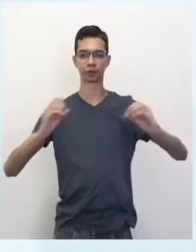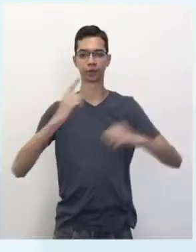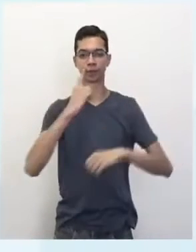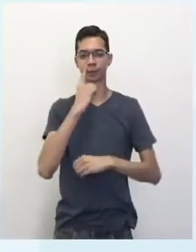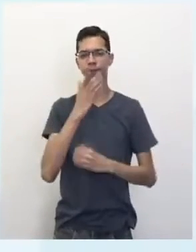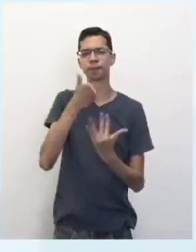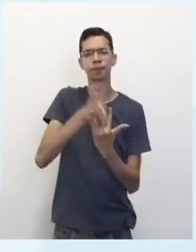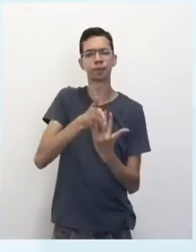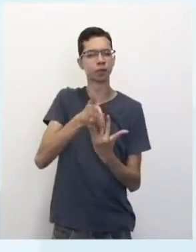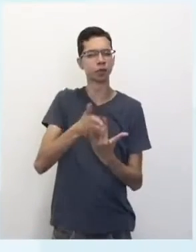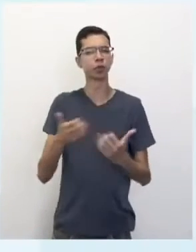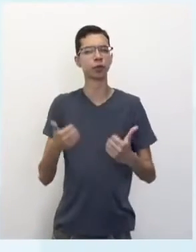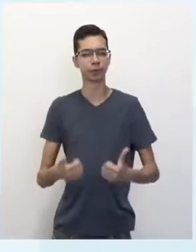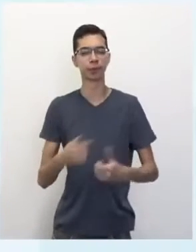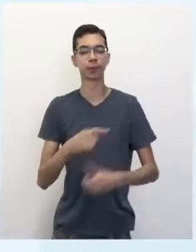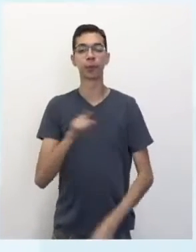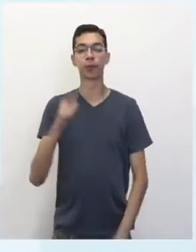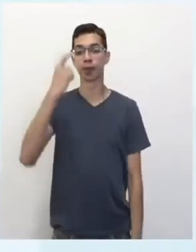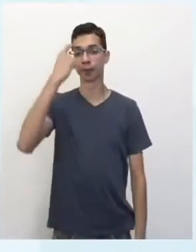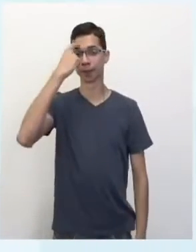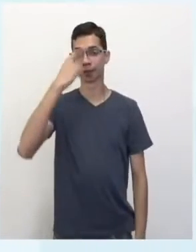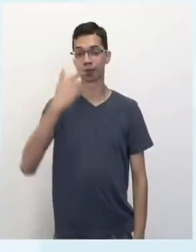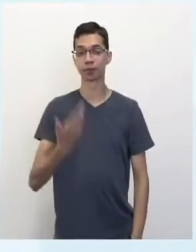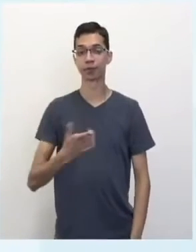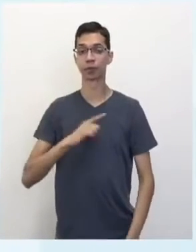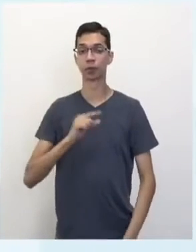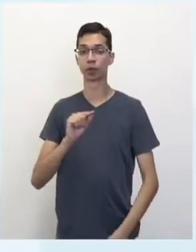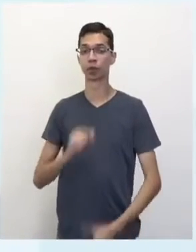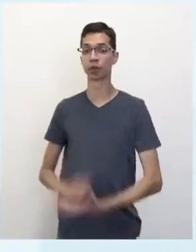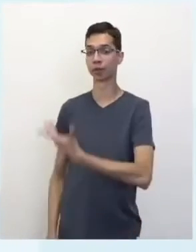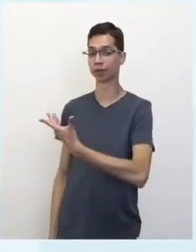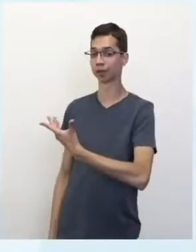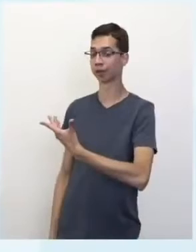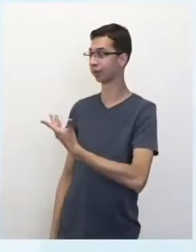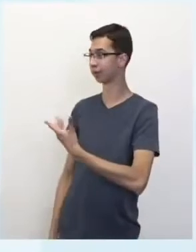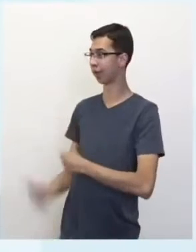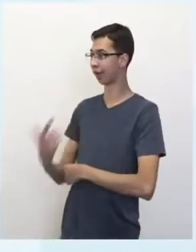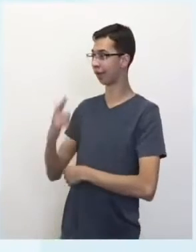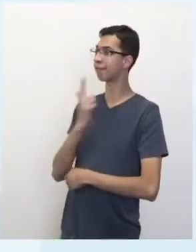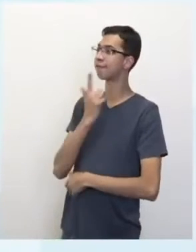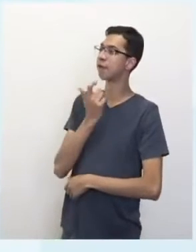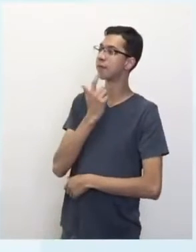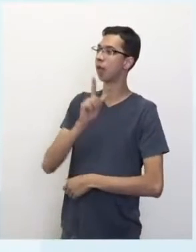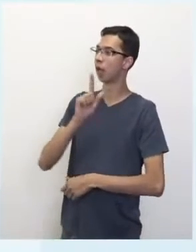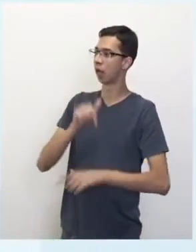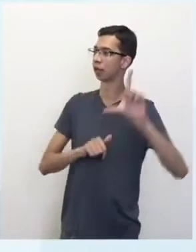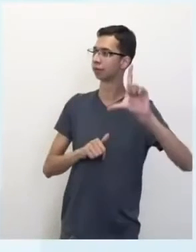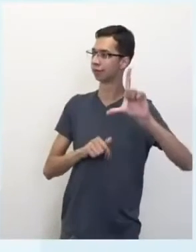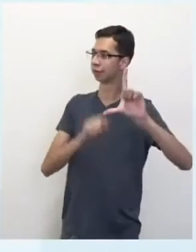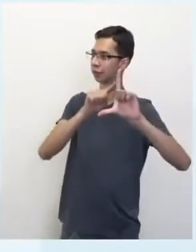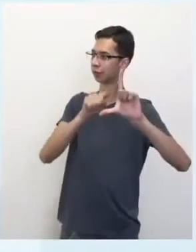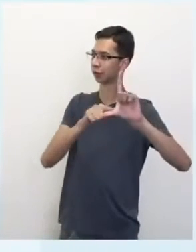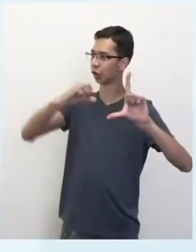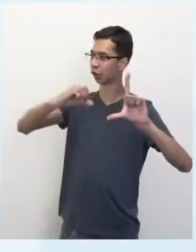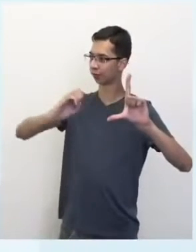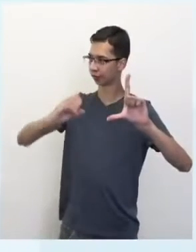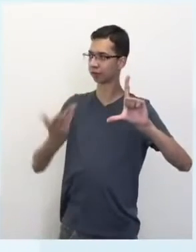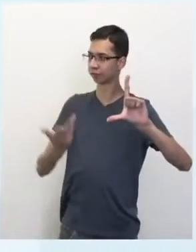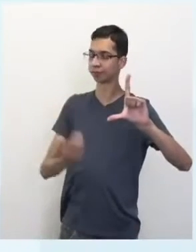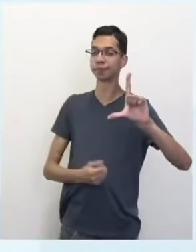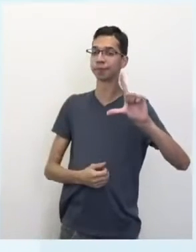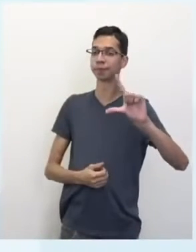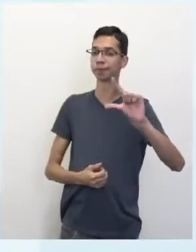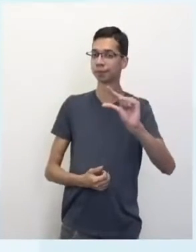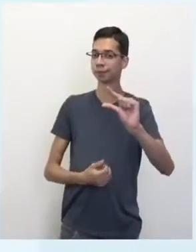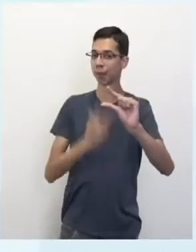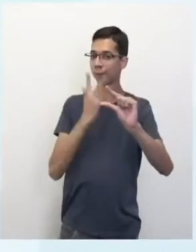aqui, ó, tava o ângulo de 90, né? Então, ele tá nessa faixa aqui, digamos, né? Então, esse ângulo aqui, ele tem